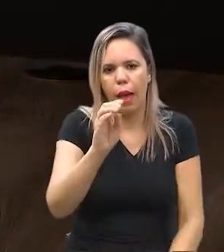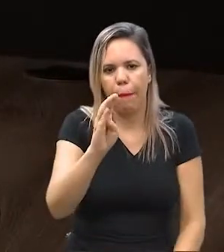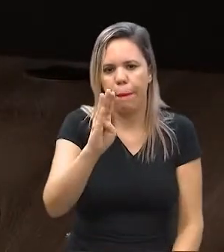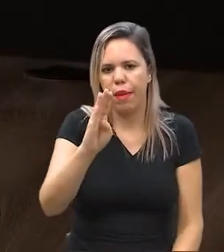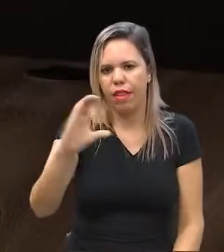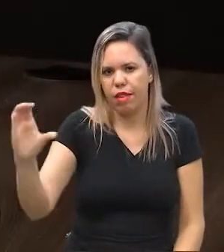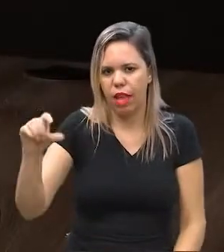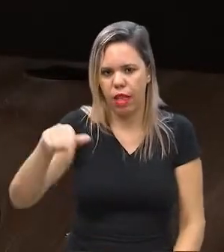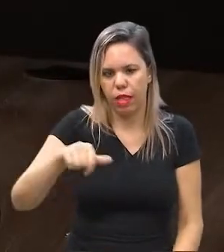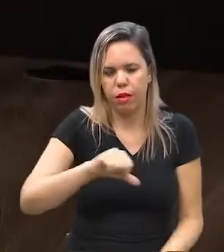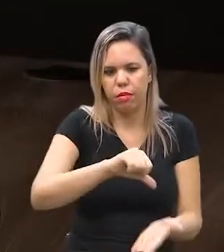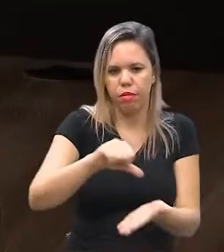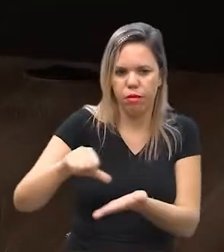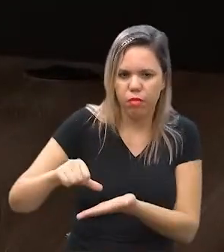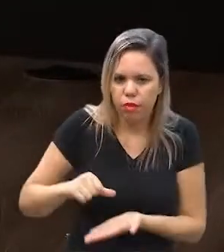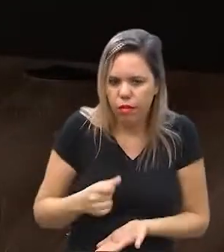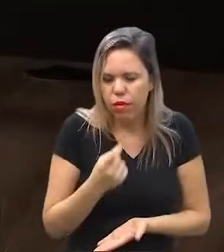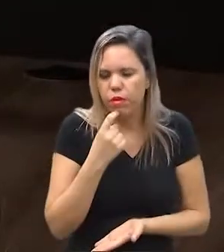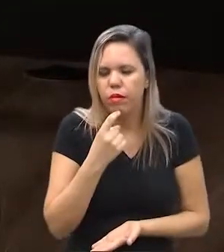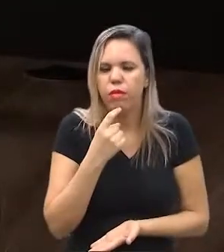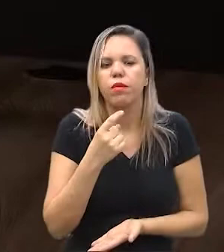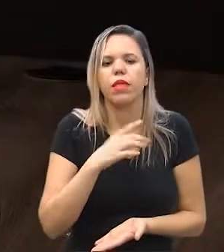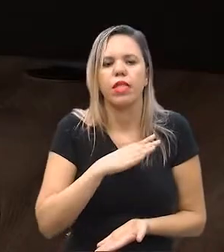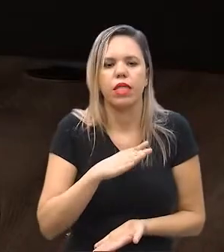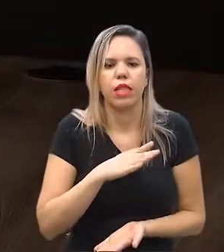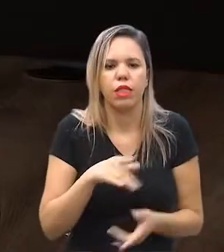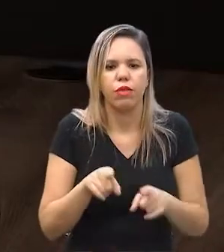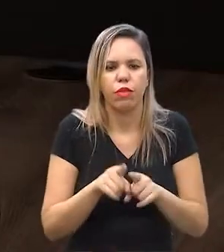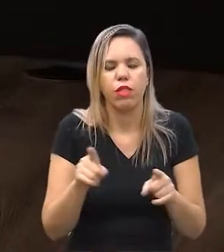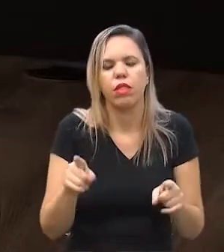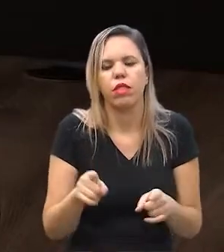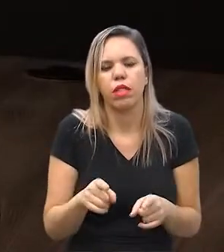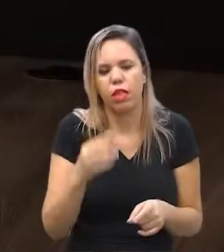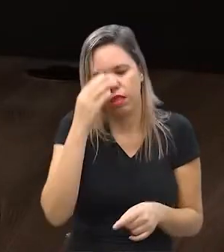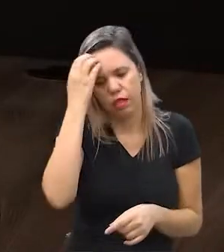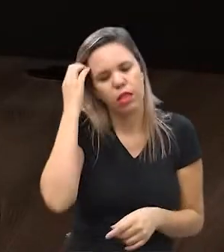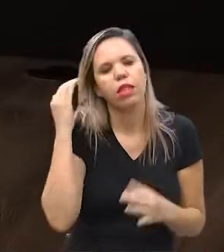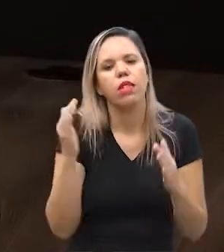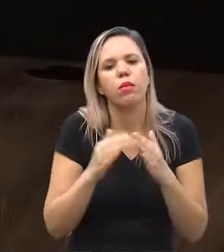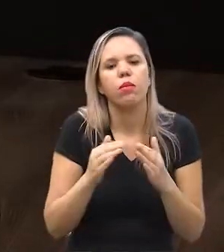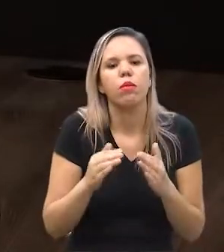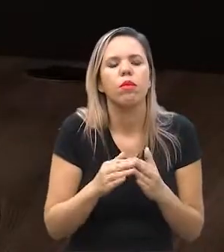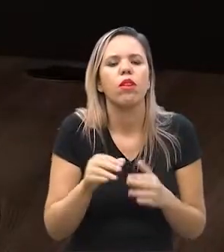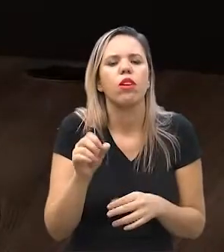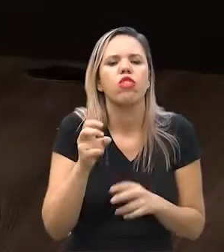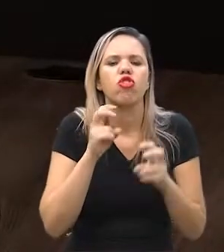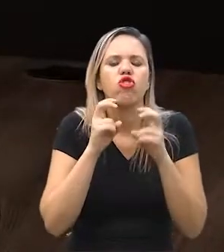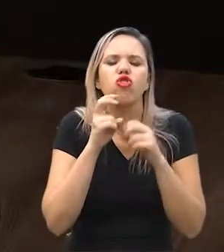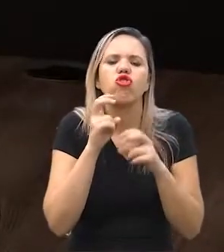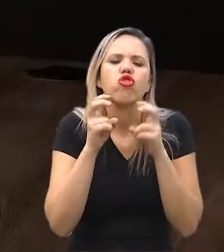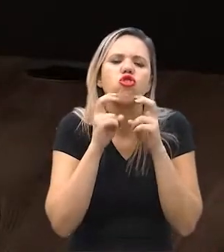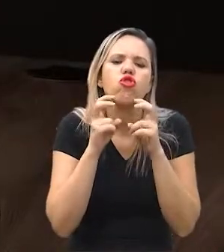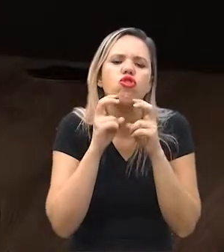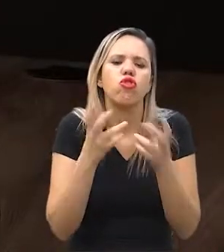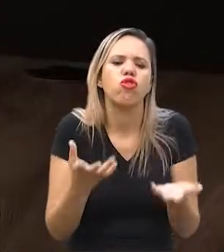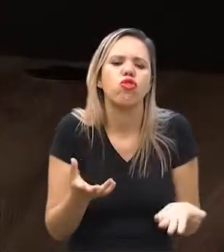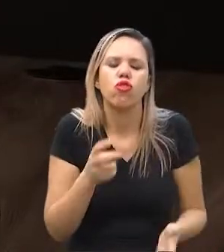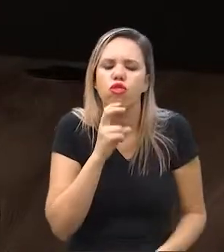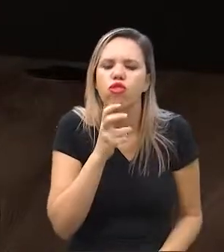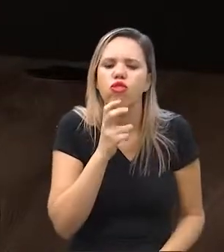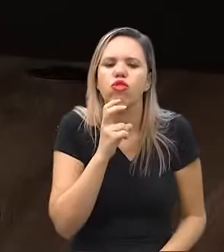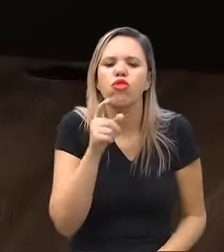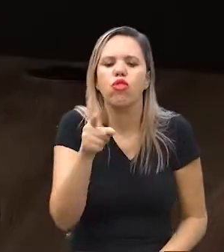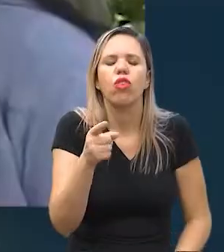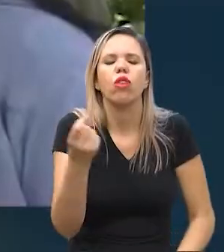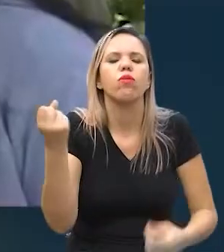aqui também na região de Campinas e estão localizadas na região de Sorocaba. Me explica como que vocês organizam tudo